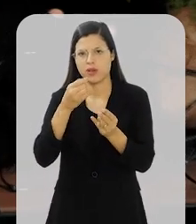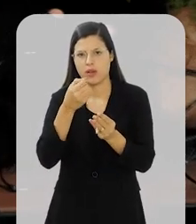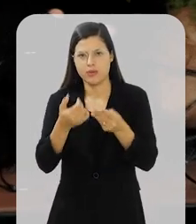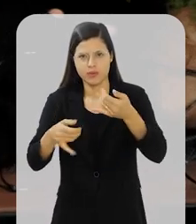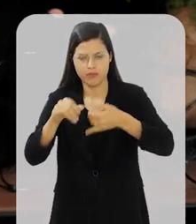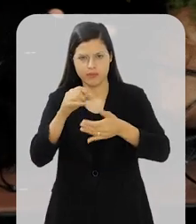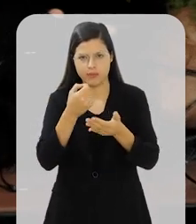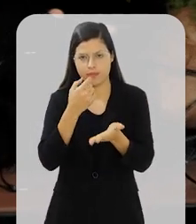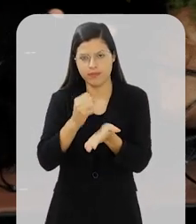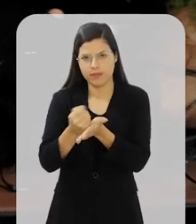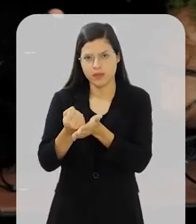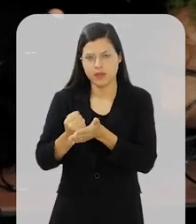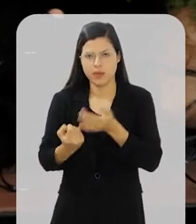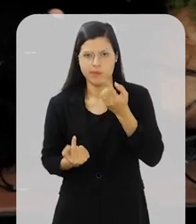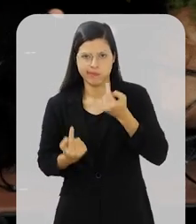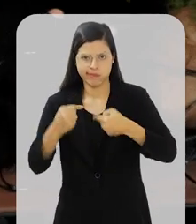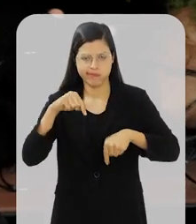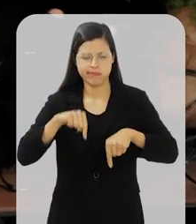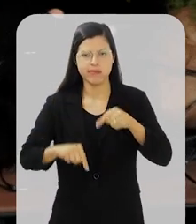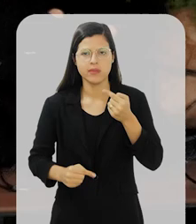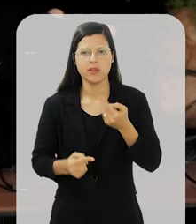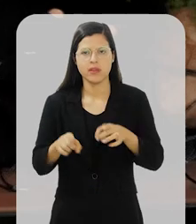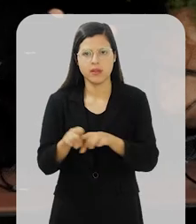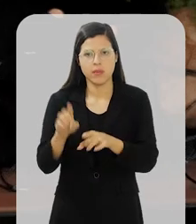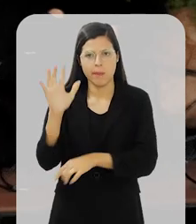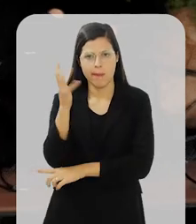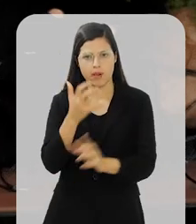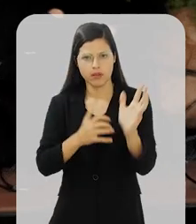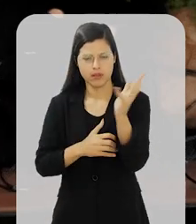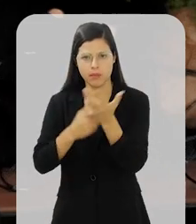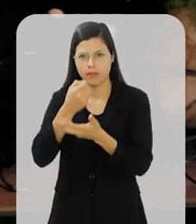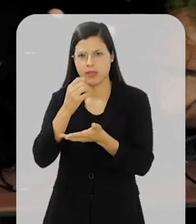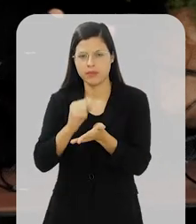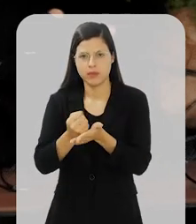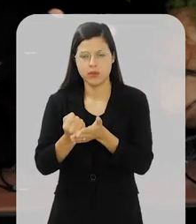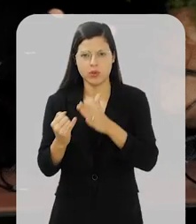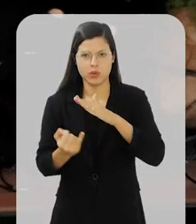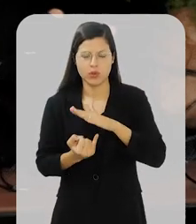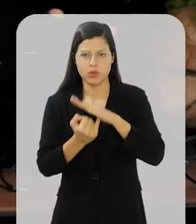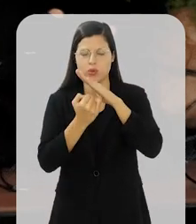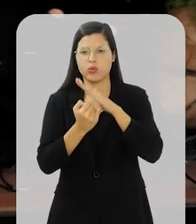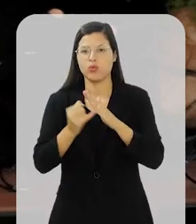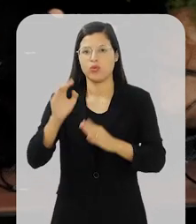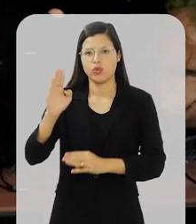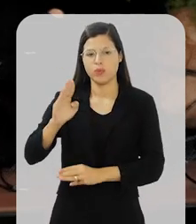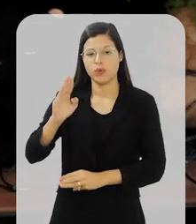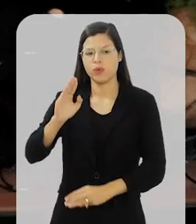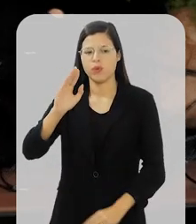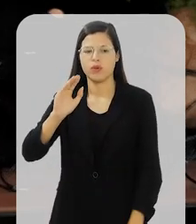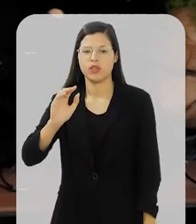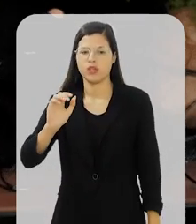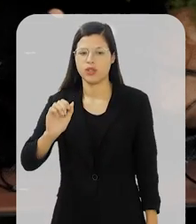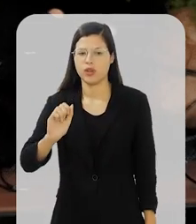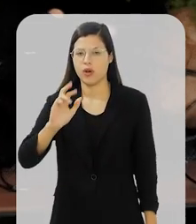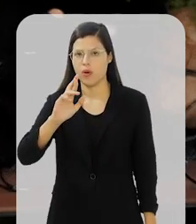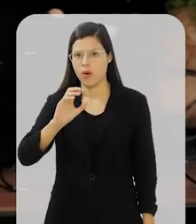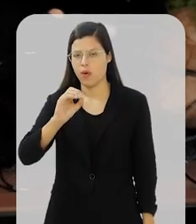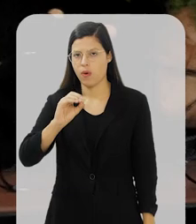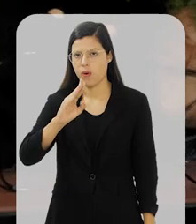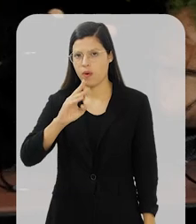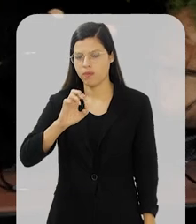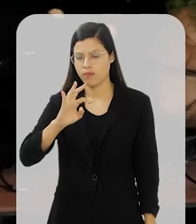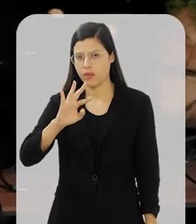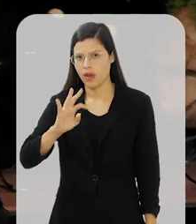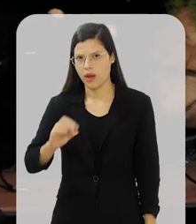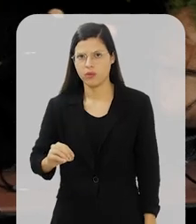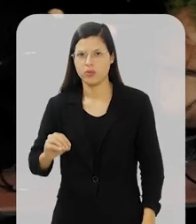Farmacologia Cardiovascular e Plantas Medicinais do Instituto de Biologia Roberto Alcântara Gomes, o IBRAG. A pesquisa da